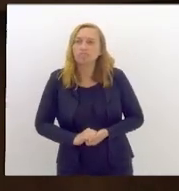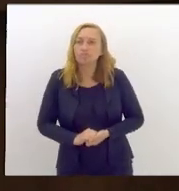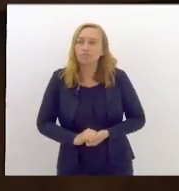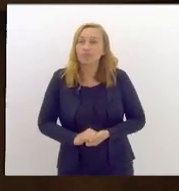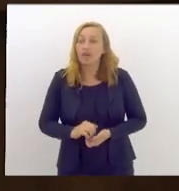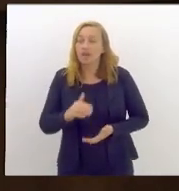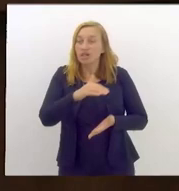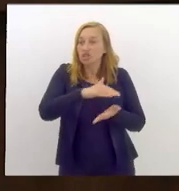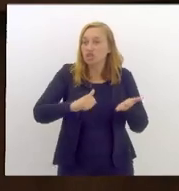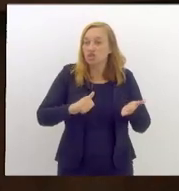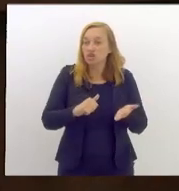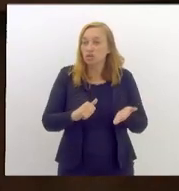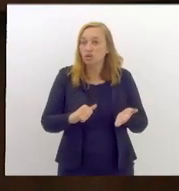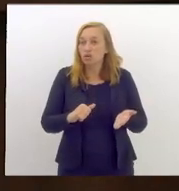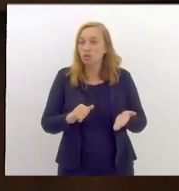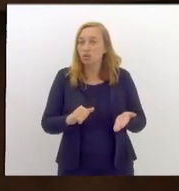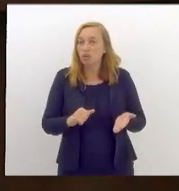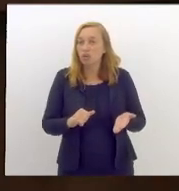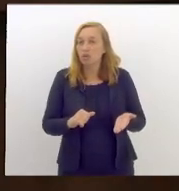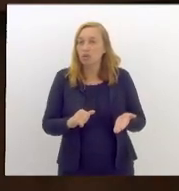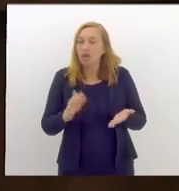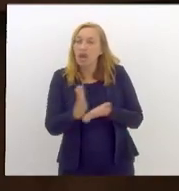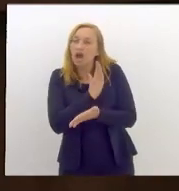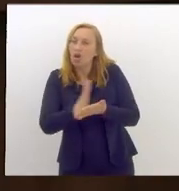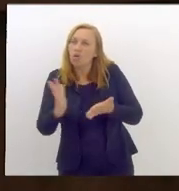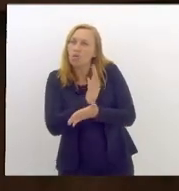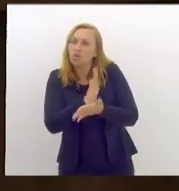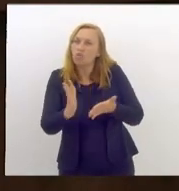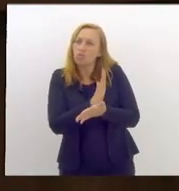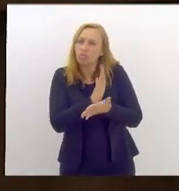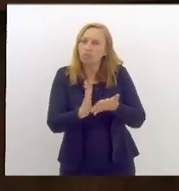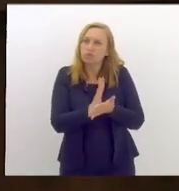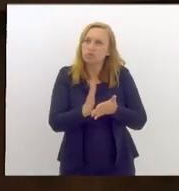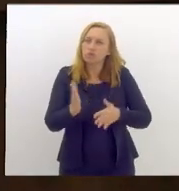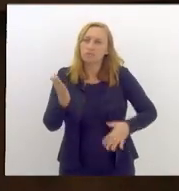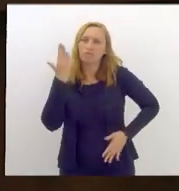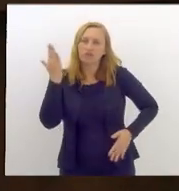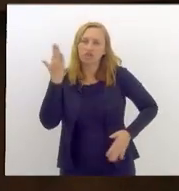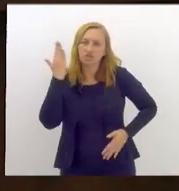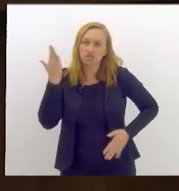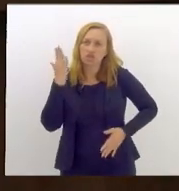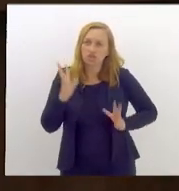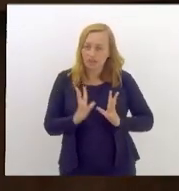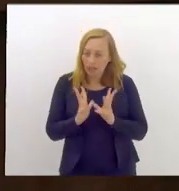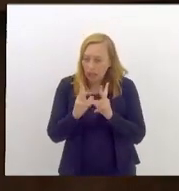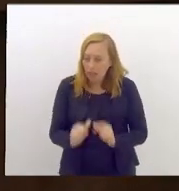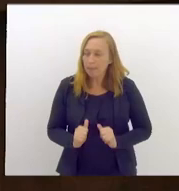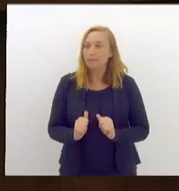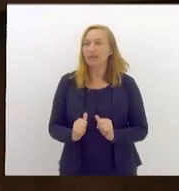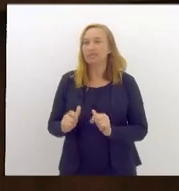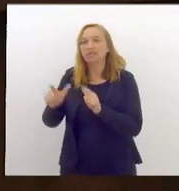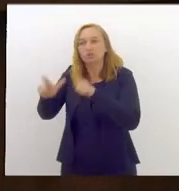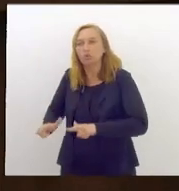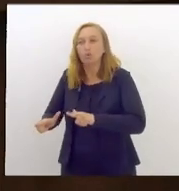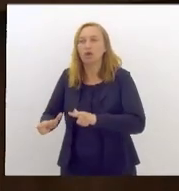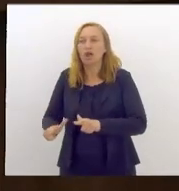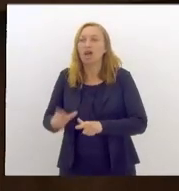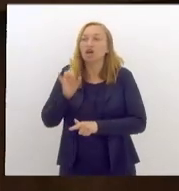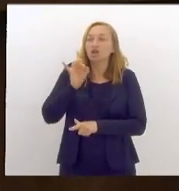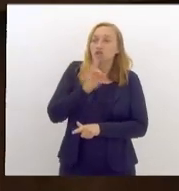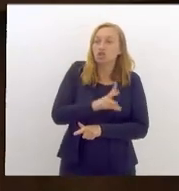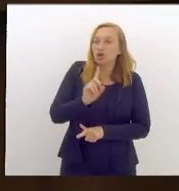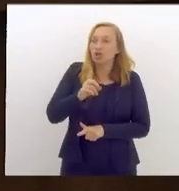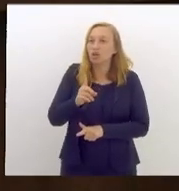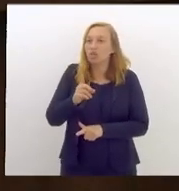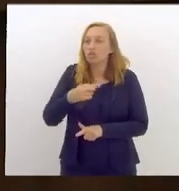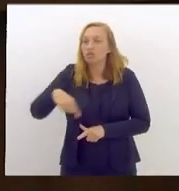que tirou do nosso convívio algumas dezenas de marginais numa verdadeira faxina bem sucedida que somente não